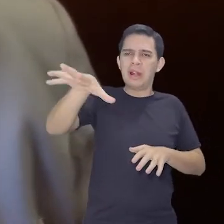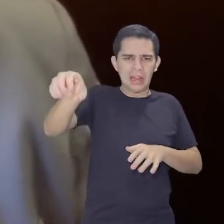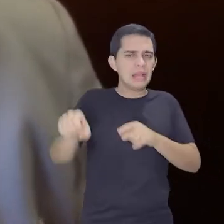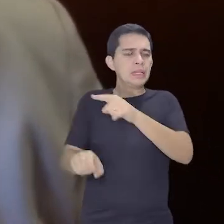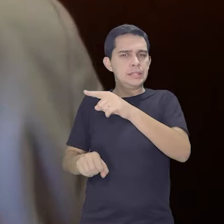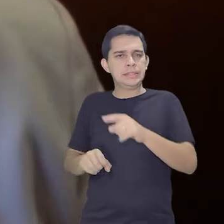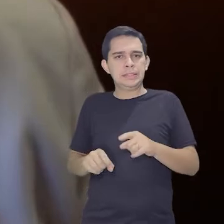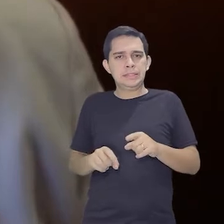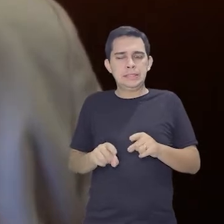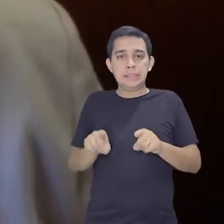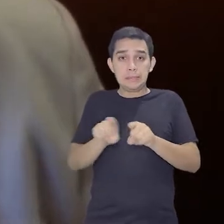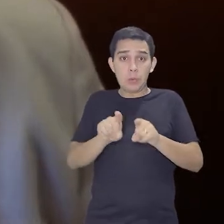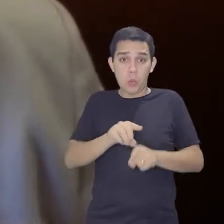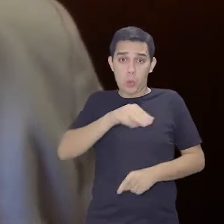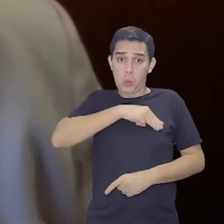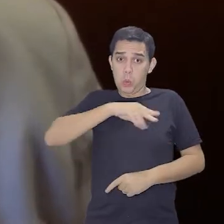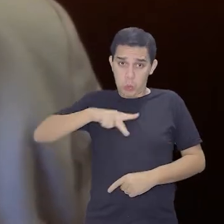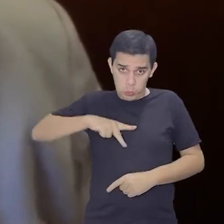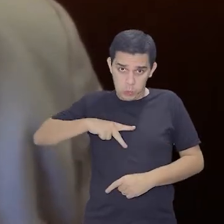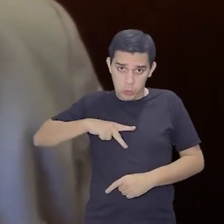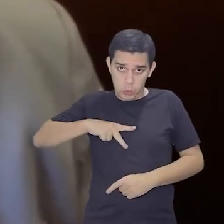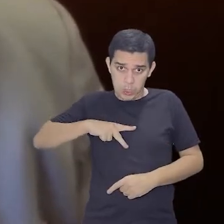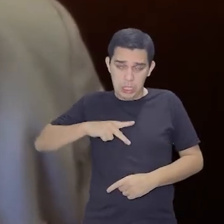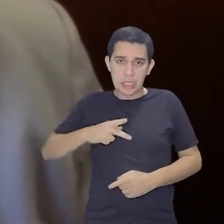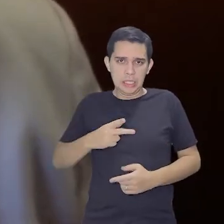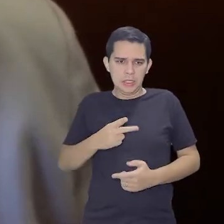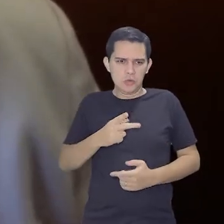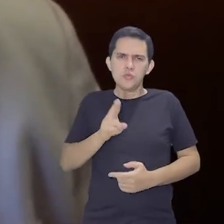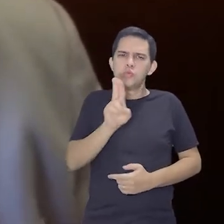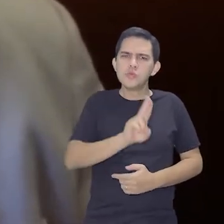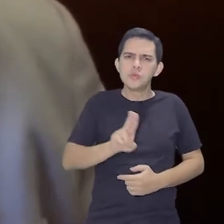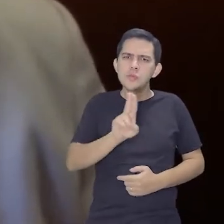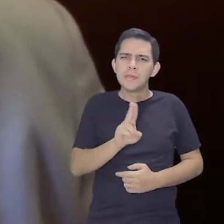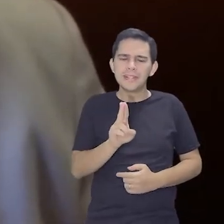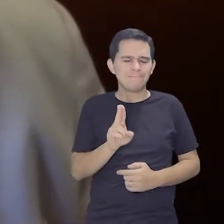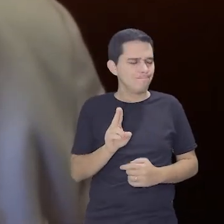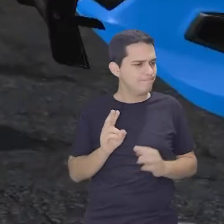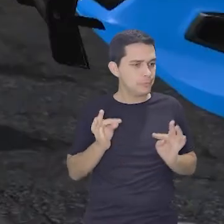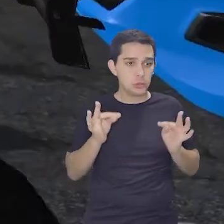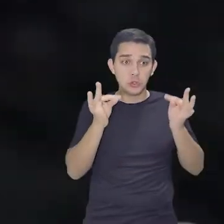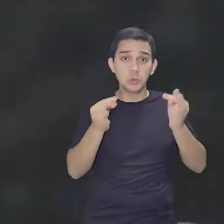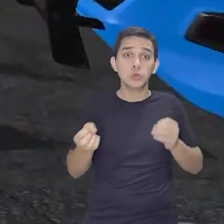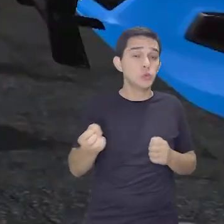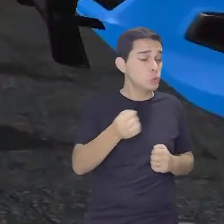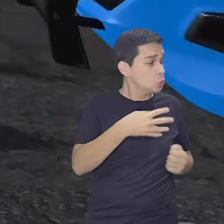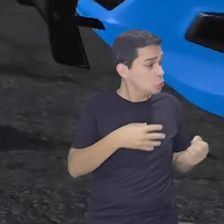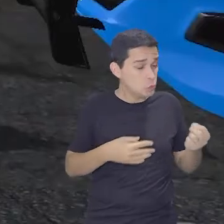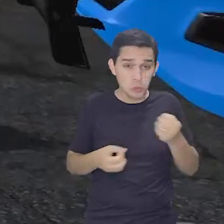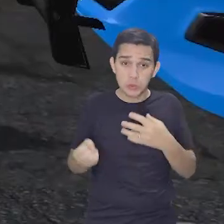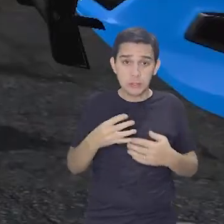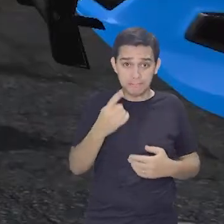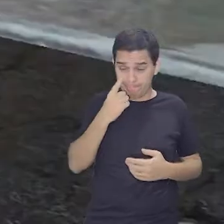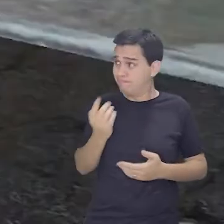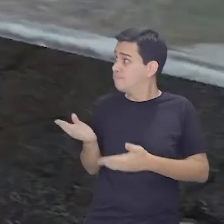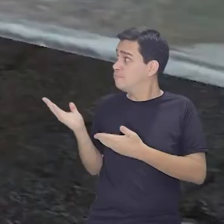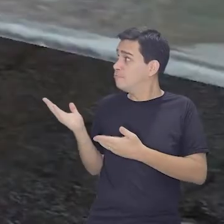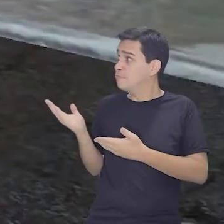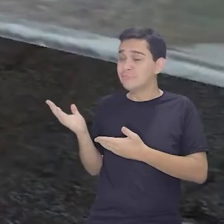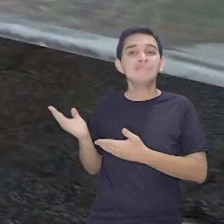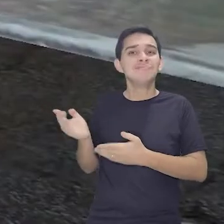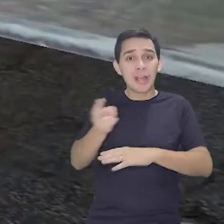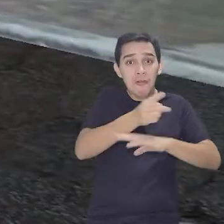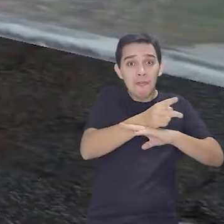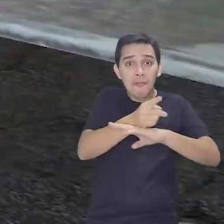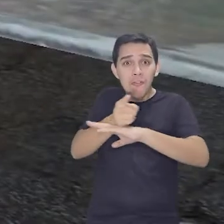gente utilizou, o Ministério Público utilizou uma tecnologia inédita de reconstituição virtual em 3D,